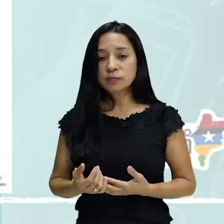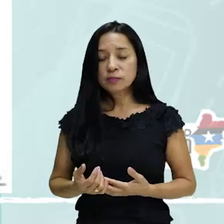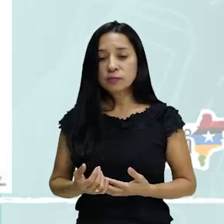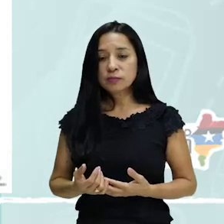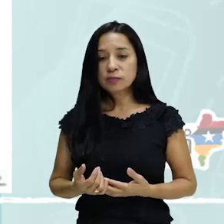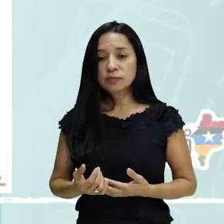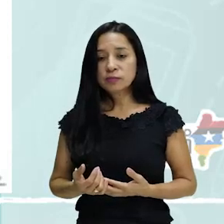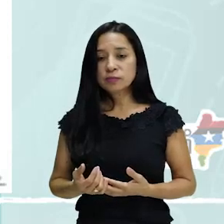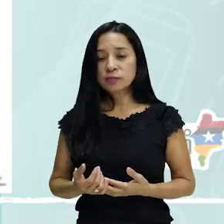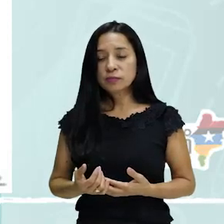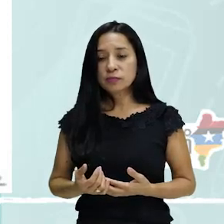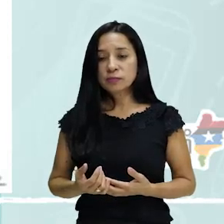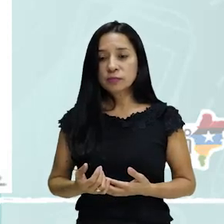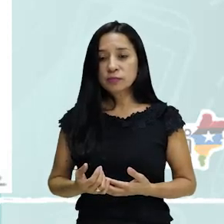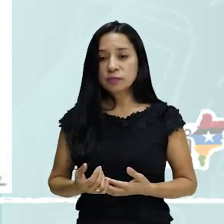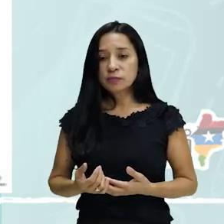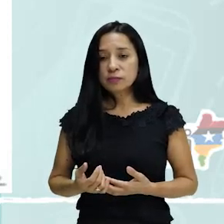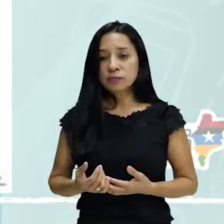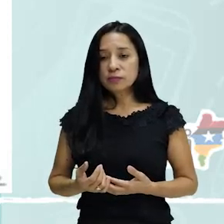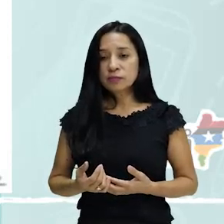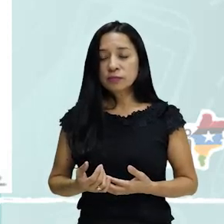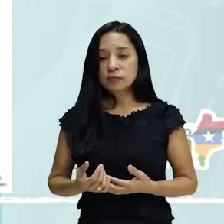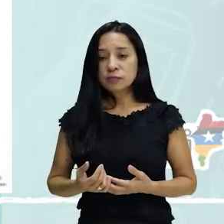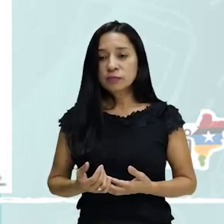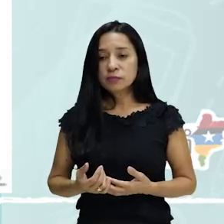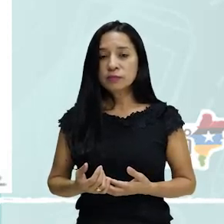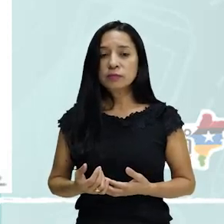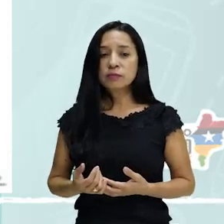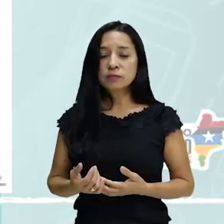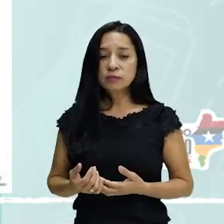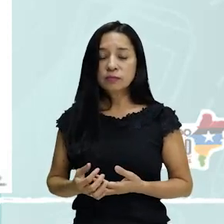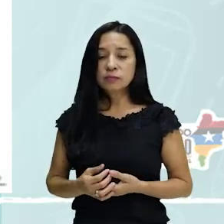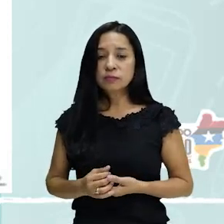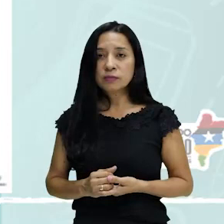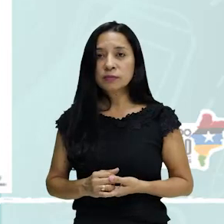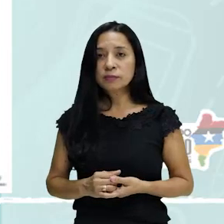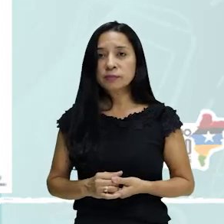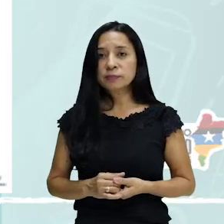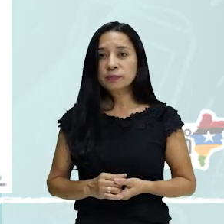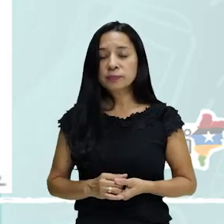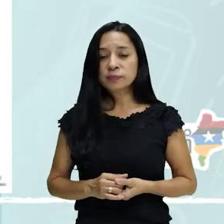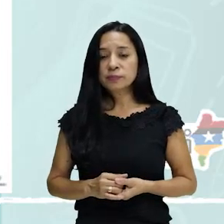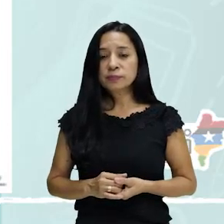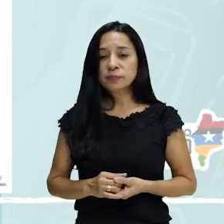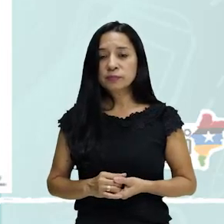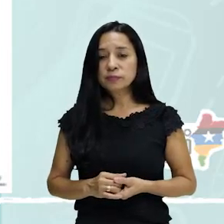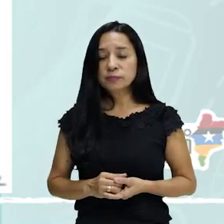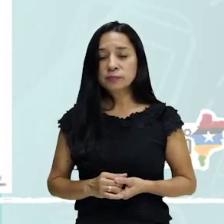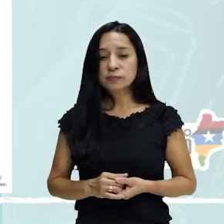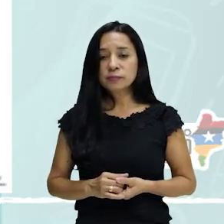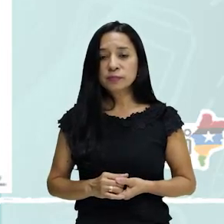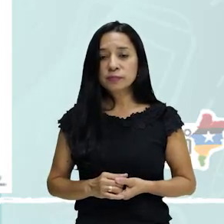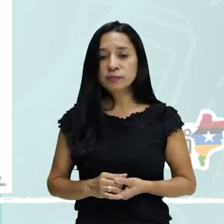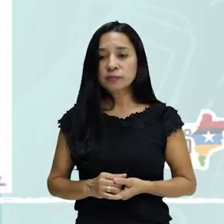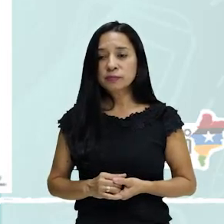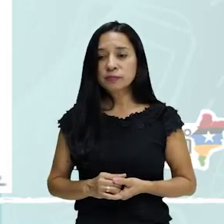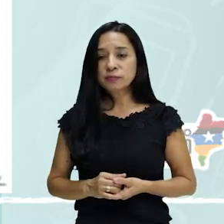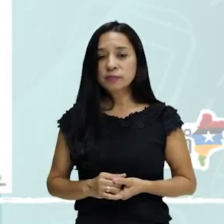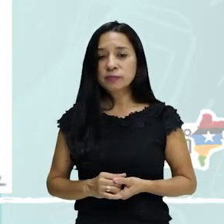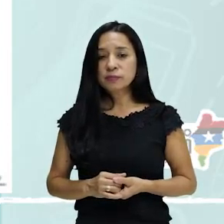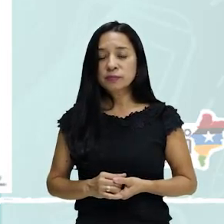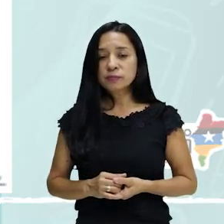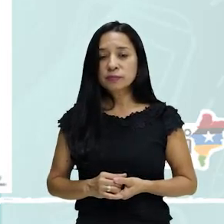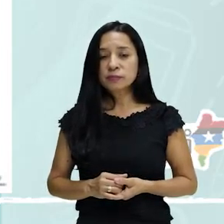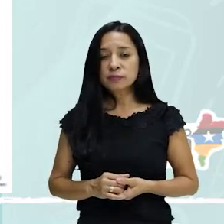influenciado decisivamente o progresso da humanidade, mas também tem criado uma série de preocupações. O prejuízo ao